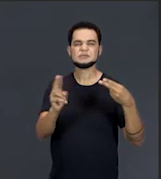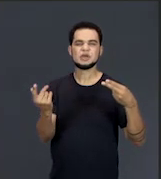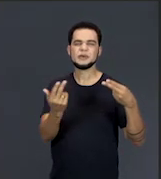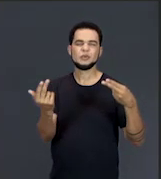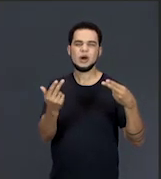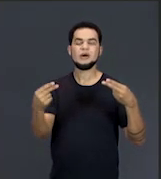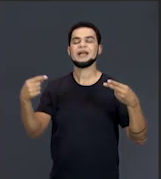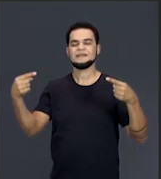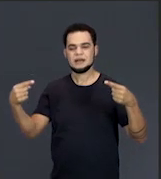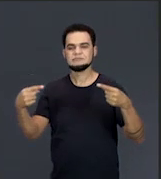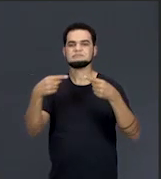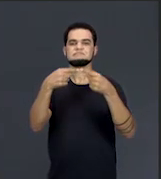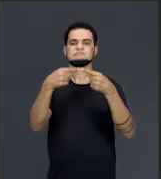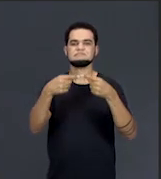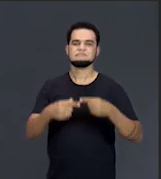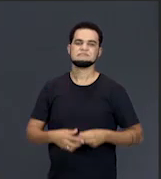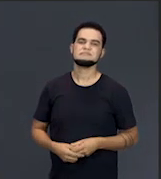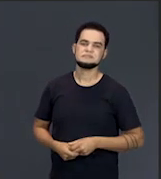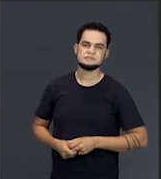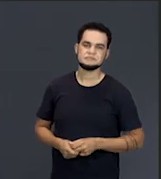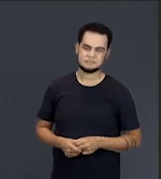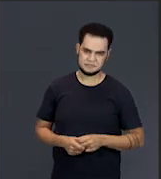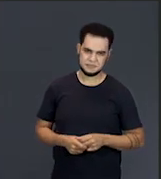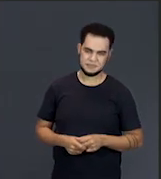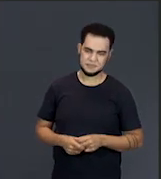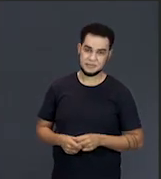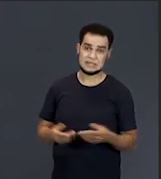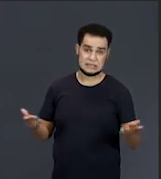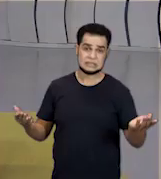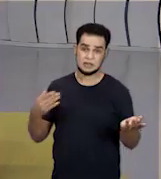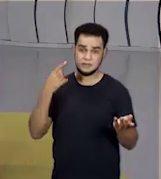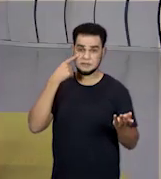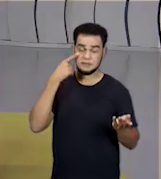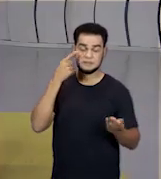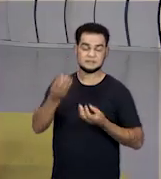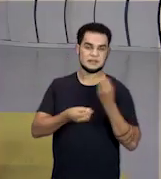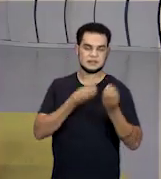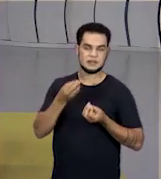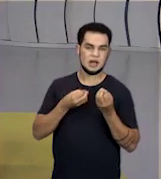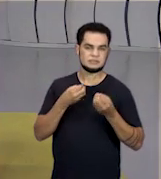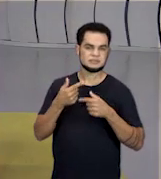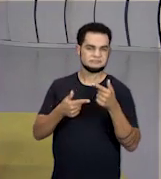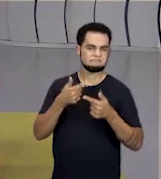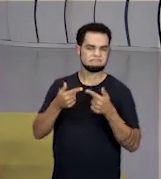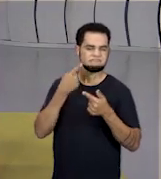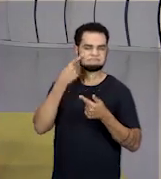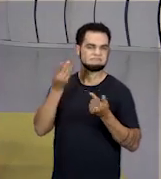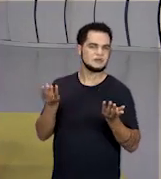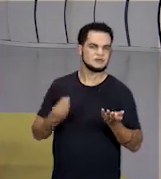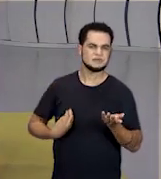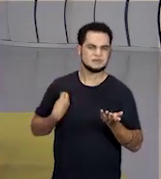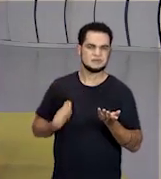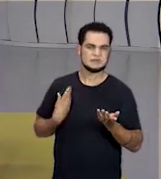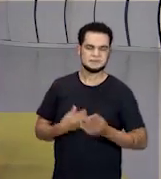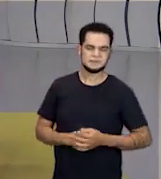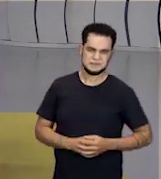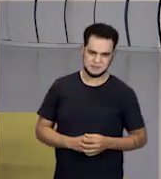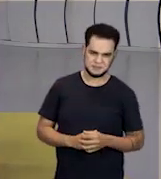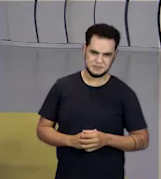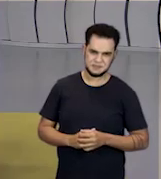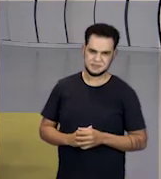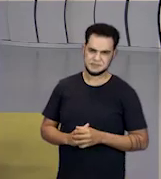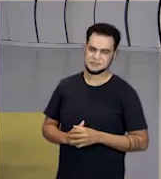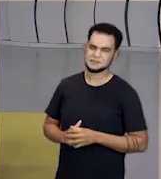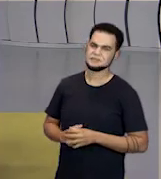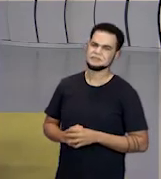vão identificar essas sequências. E com isso, vamos ver aqui na prática como que vai funcionar. Olha que interessante. Há um